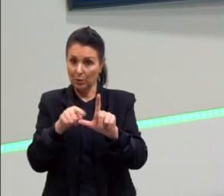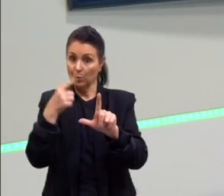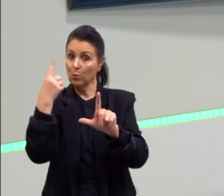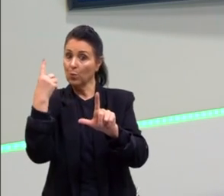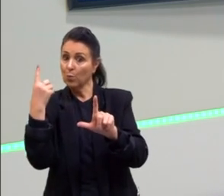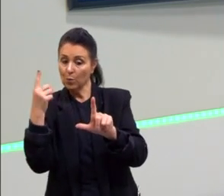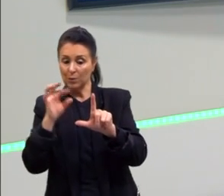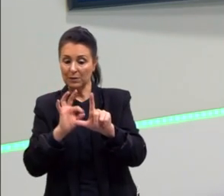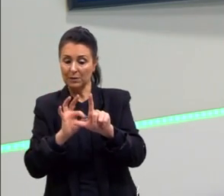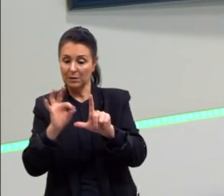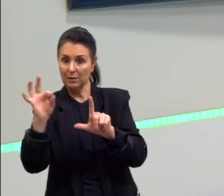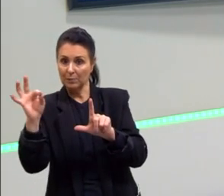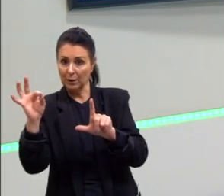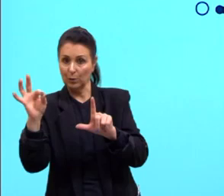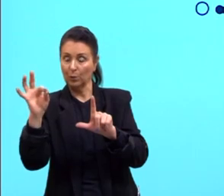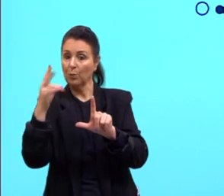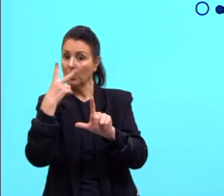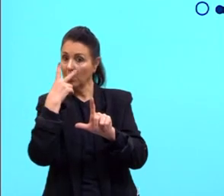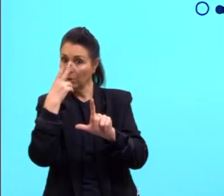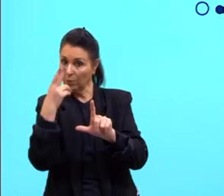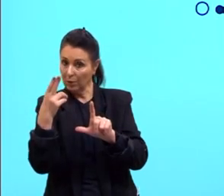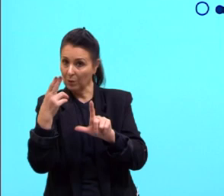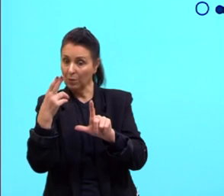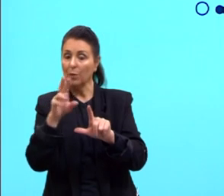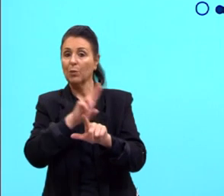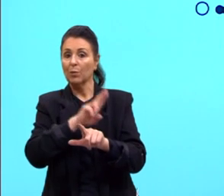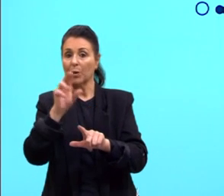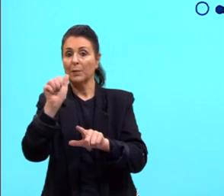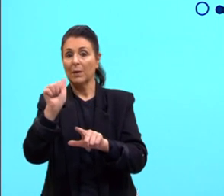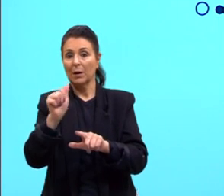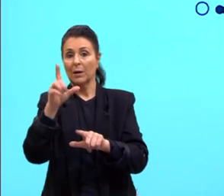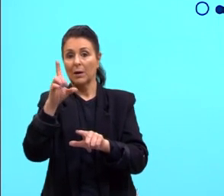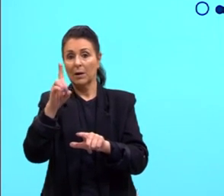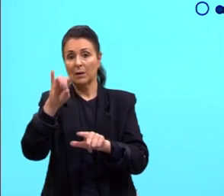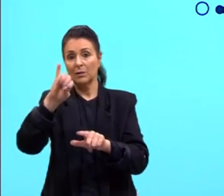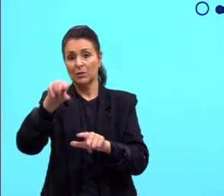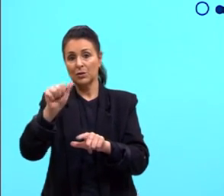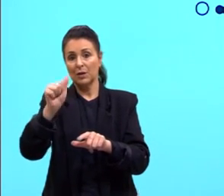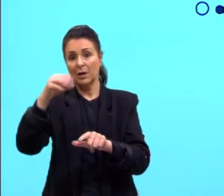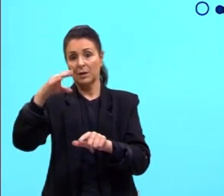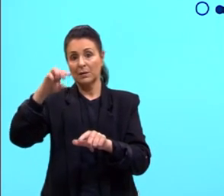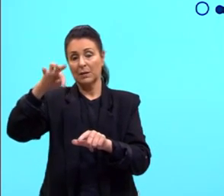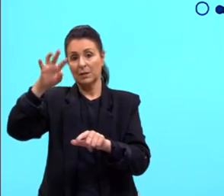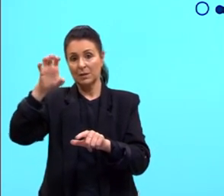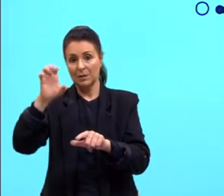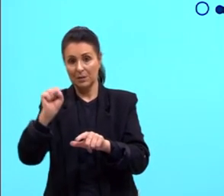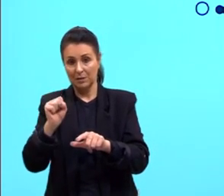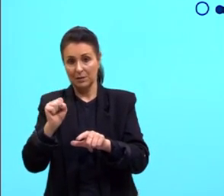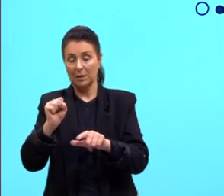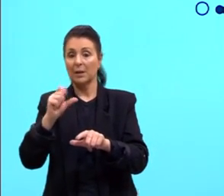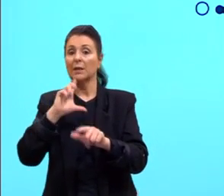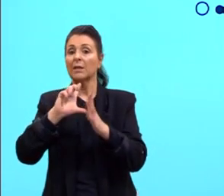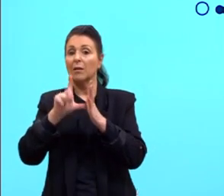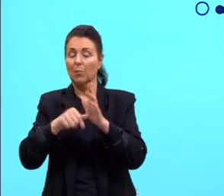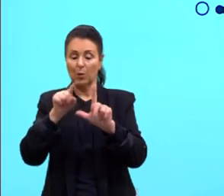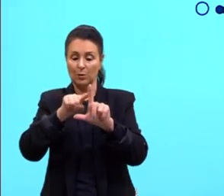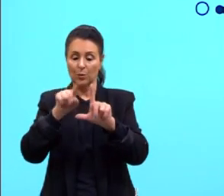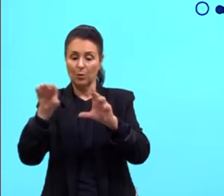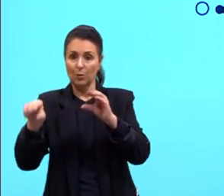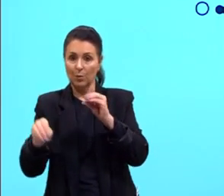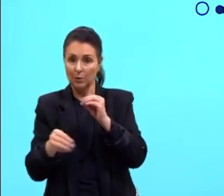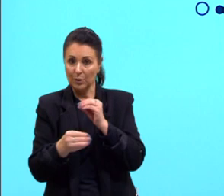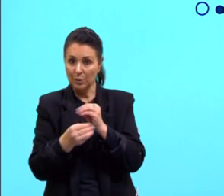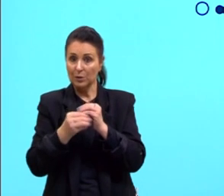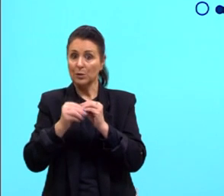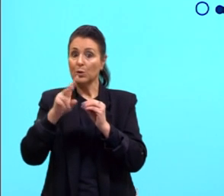um segmento comum nós chamamos eles de adjacentes E aí os ângulos complementares e